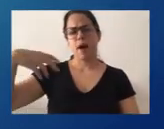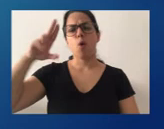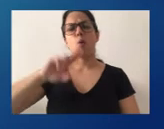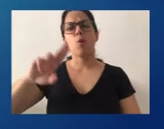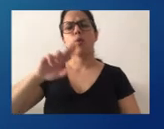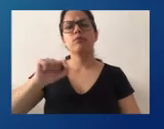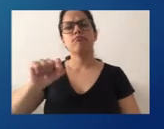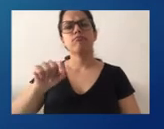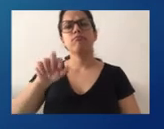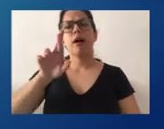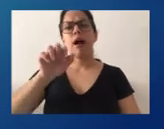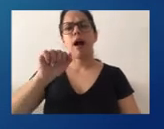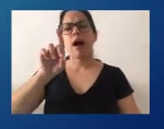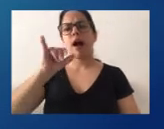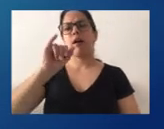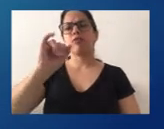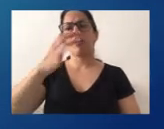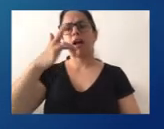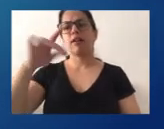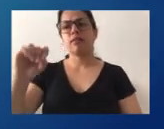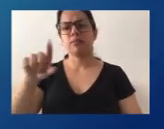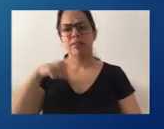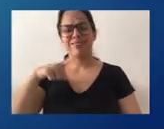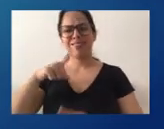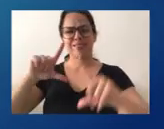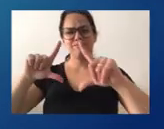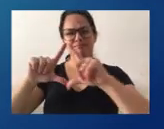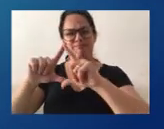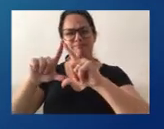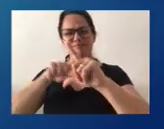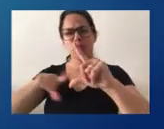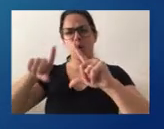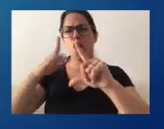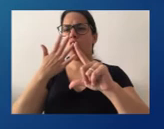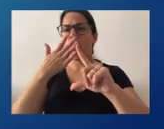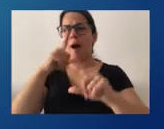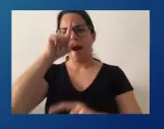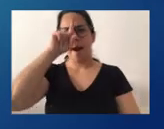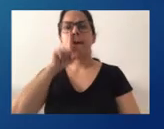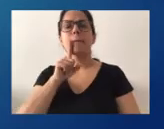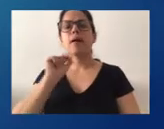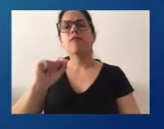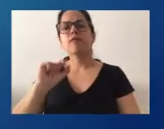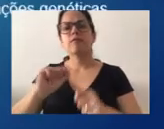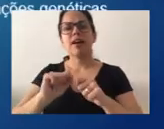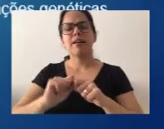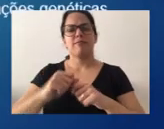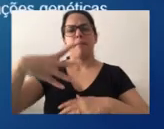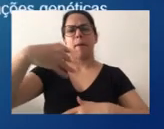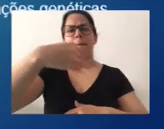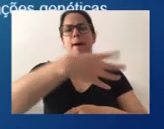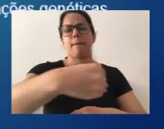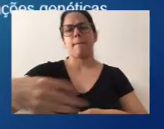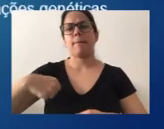radiações ionizantes, né, que a gente vê aqui esse tipo de símbolo, são os setores que trabalham com radiodiagnóstico, radioterapia, centro cirúrgico,